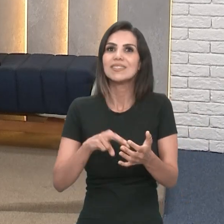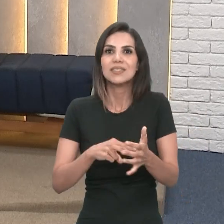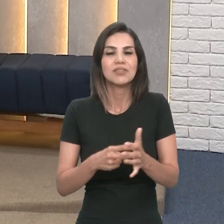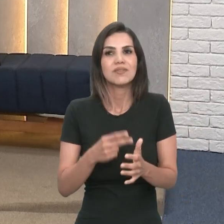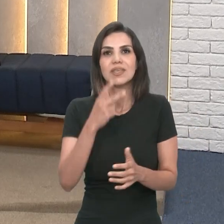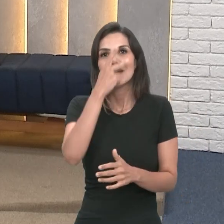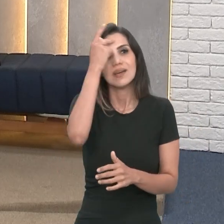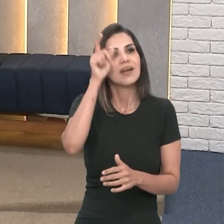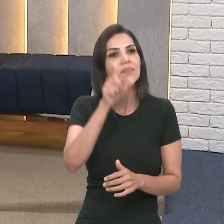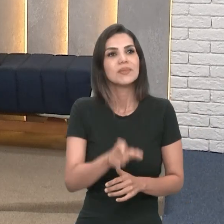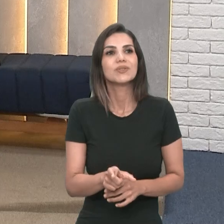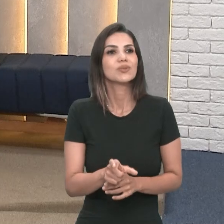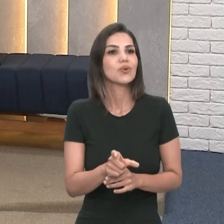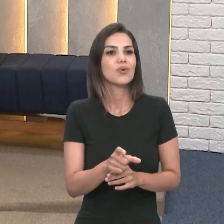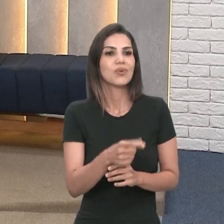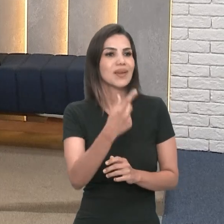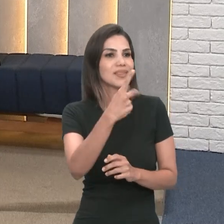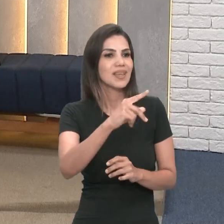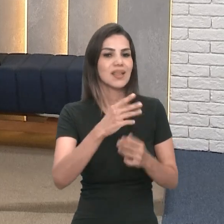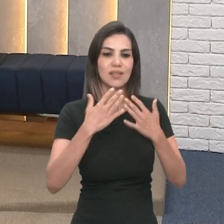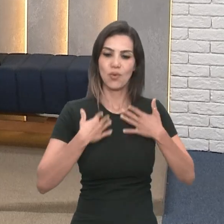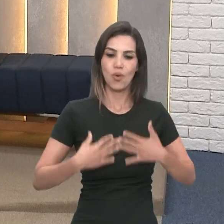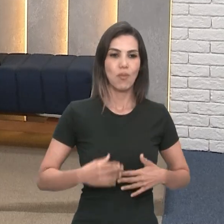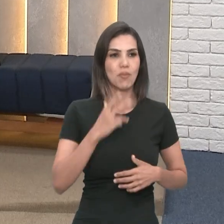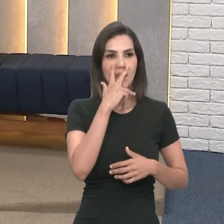não tivesse restaurado. Então,